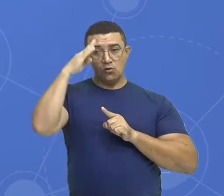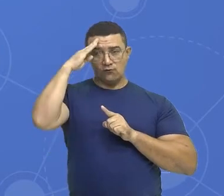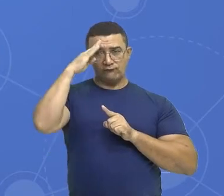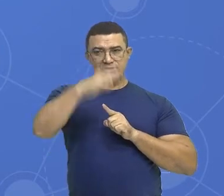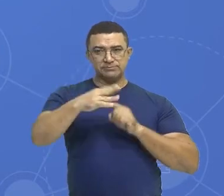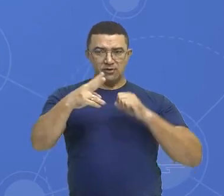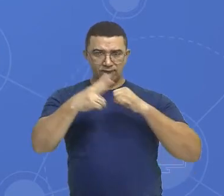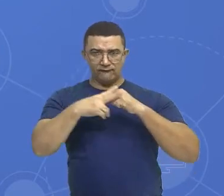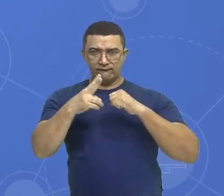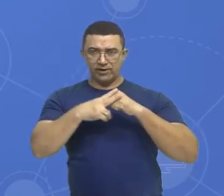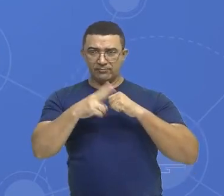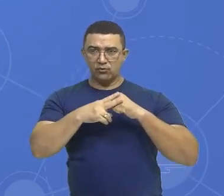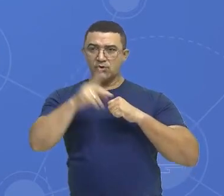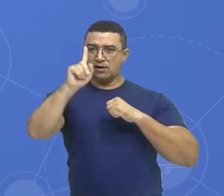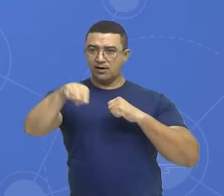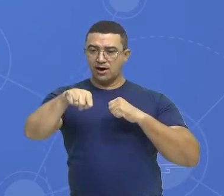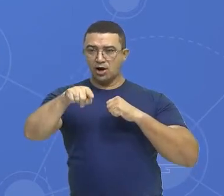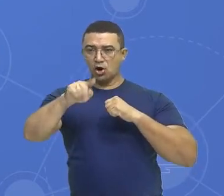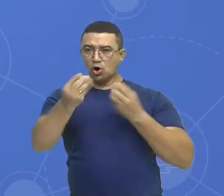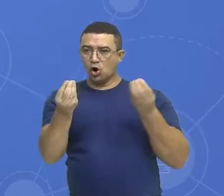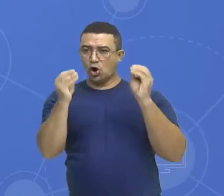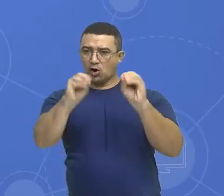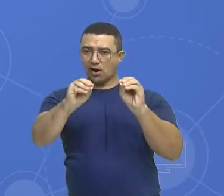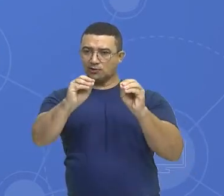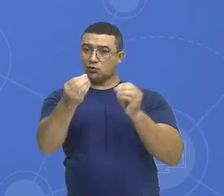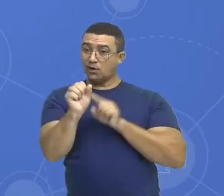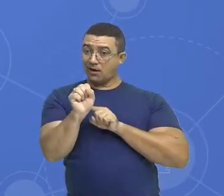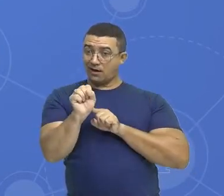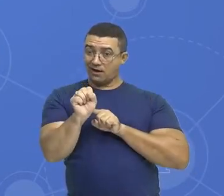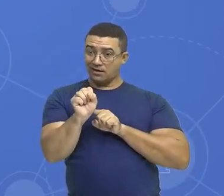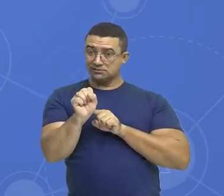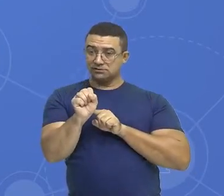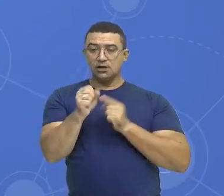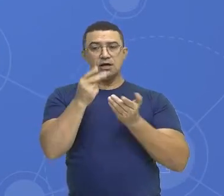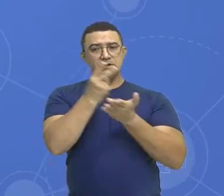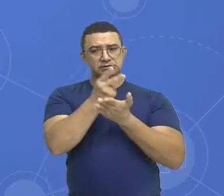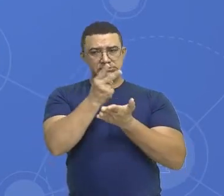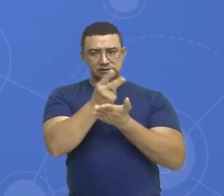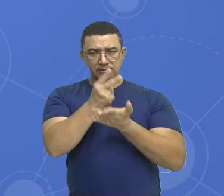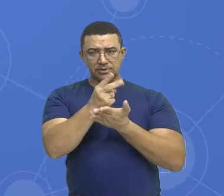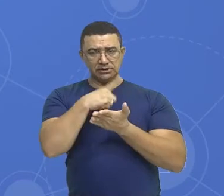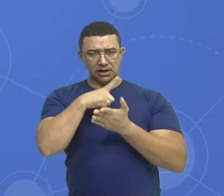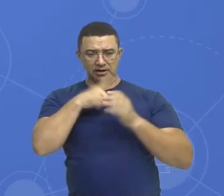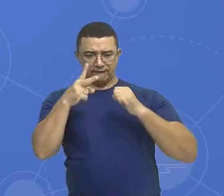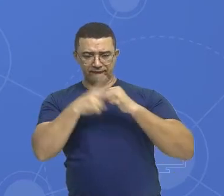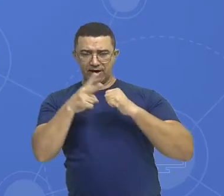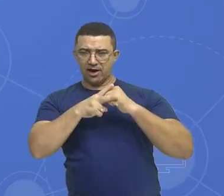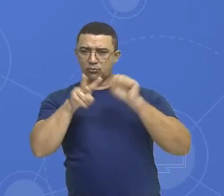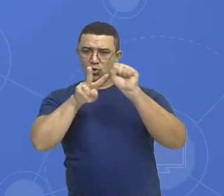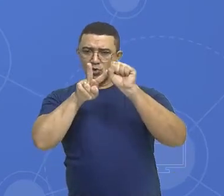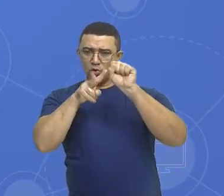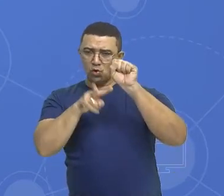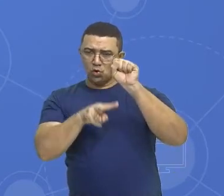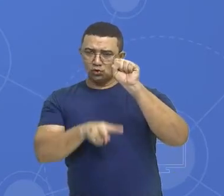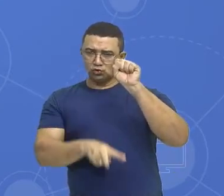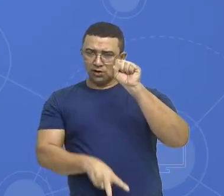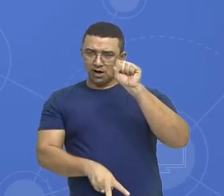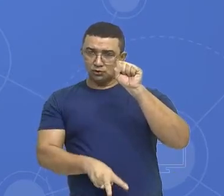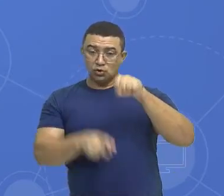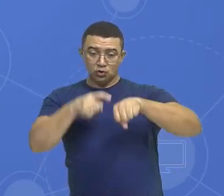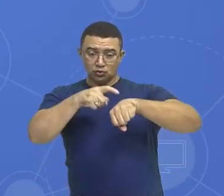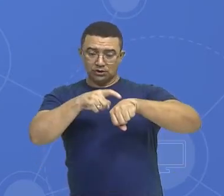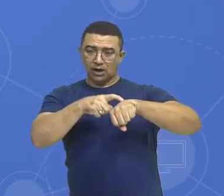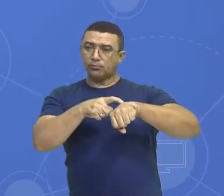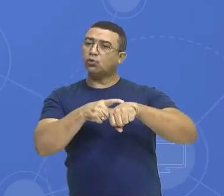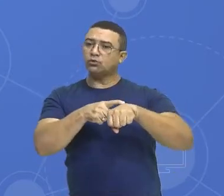the main verb, ele é acrescido de es. Isso é uma regra geral. Toda vez que eu tiver um verbo conjugado somente no simple present,